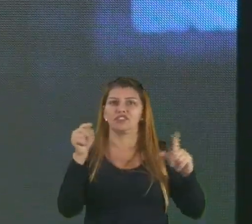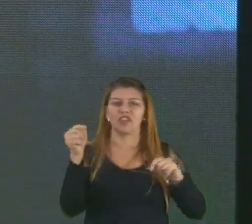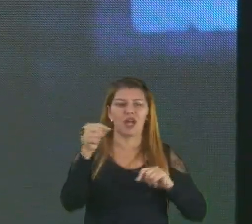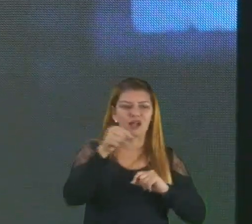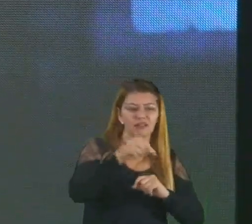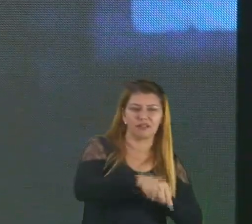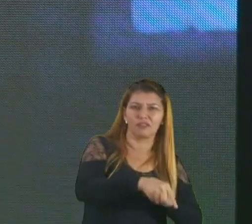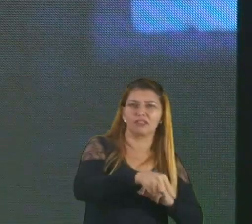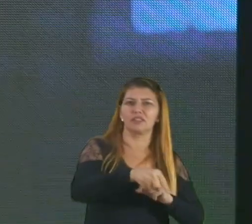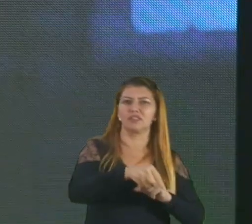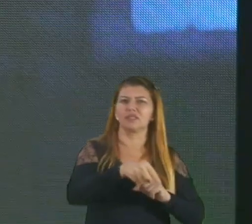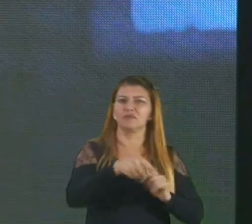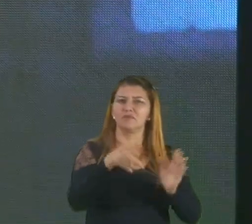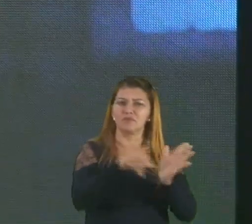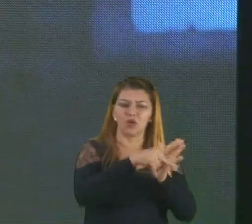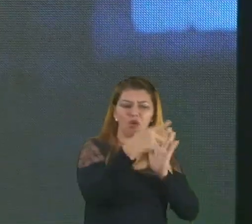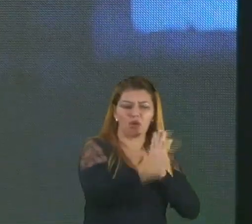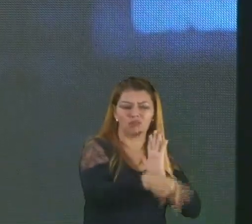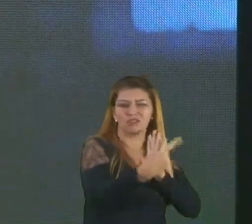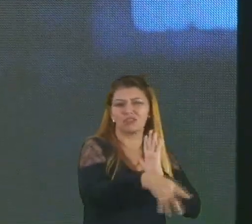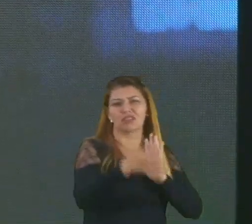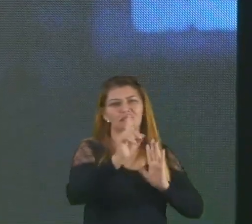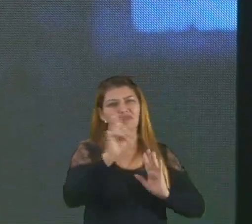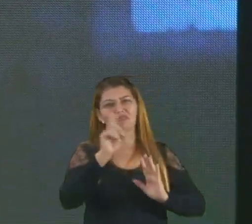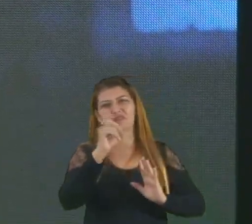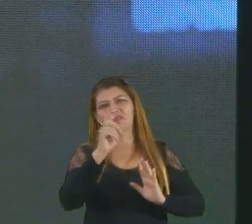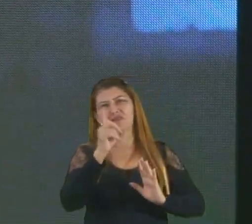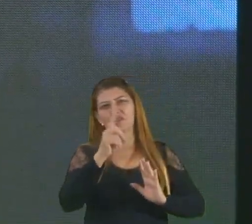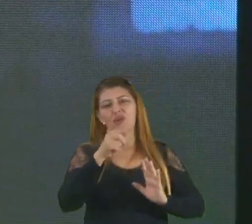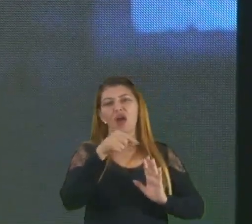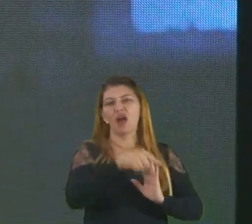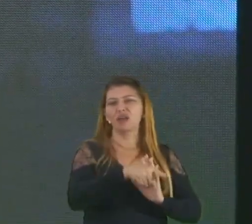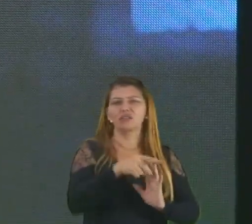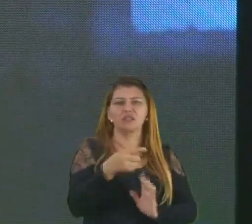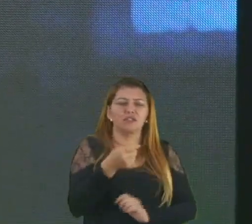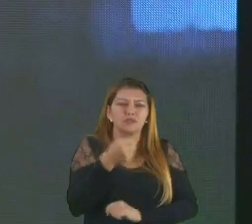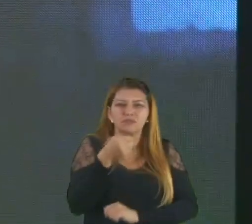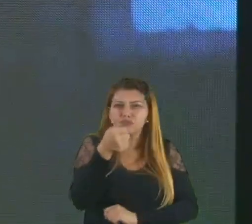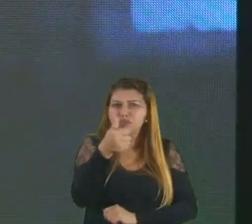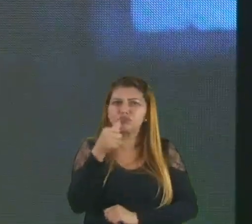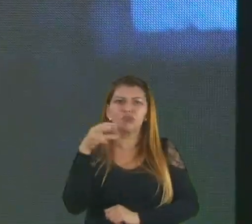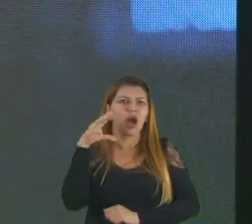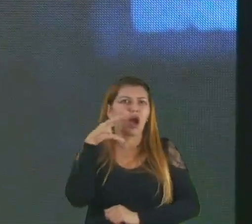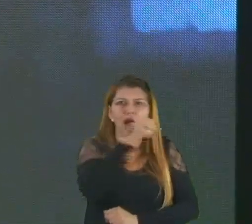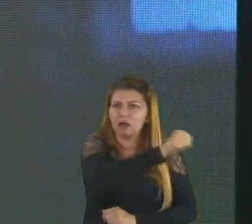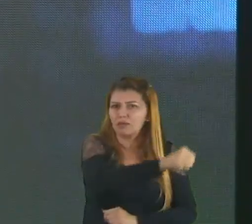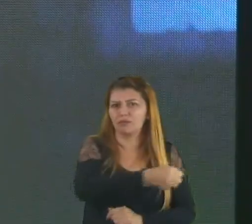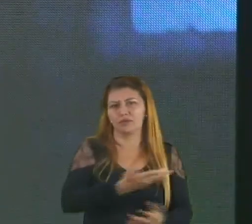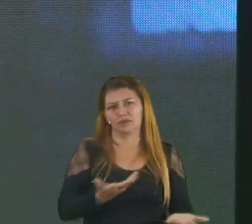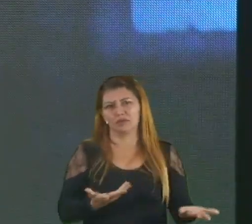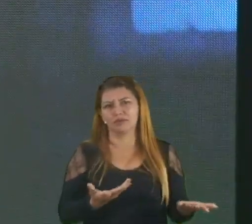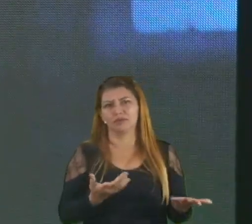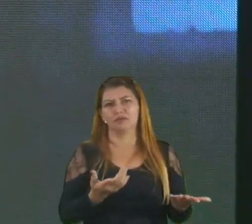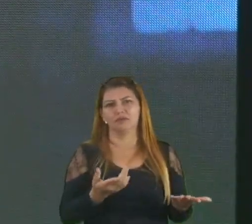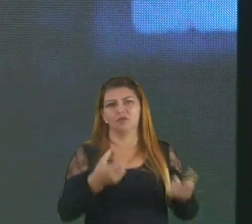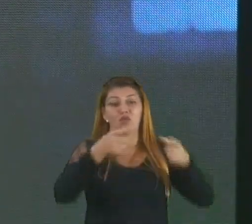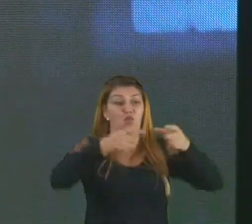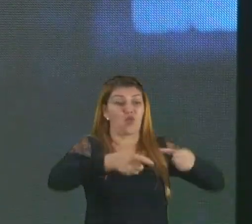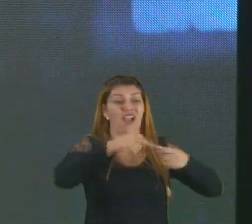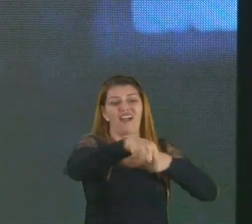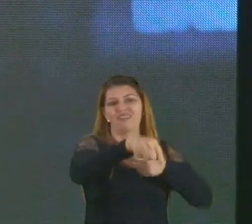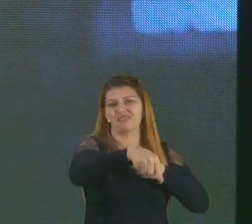aqui. Você é uma peregrina aqui. Aqui estamos, mas o nosso destino não é